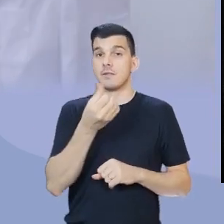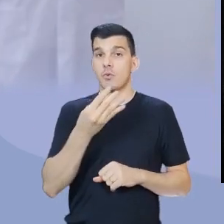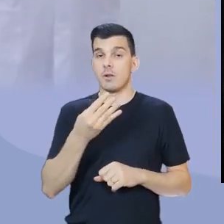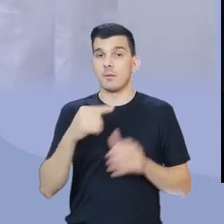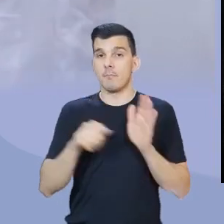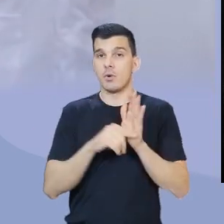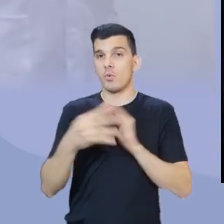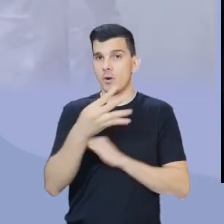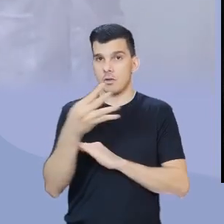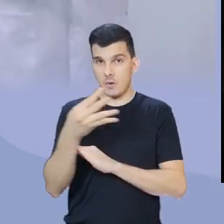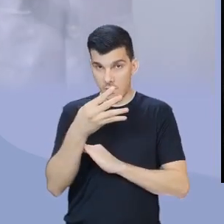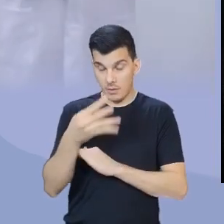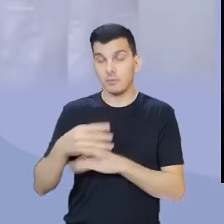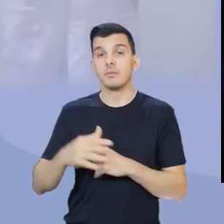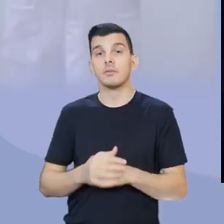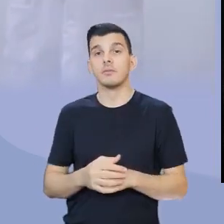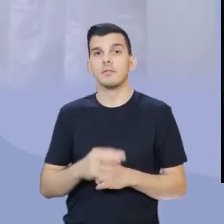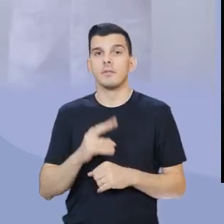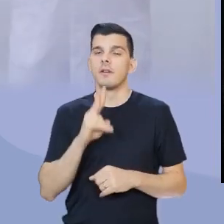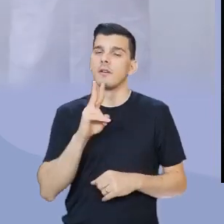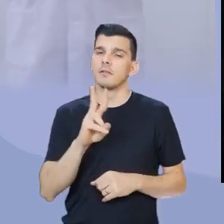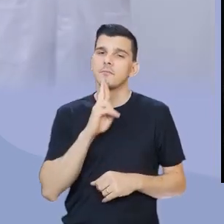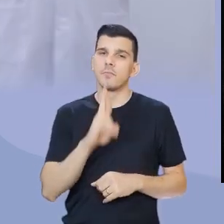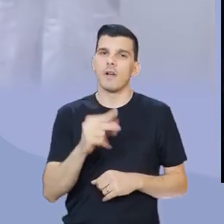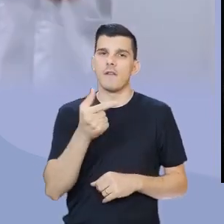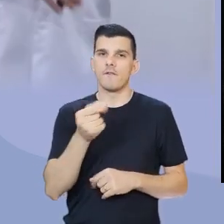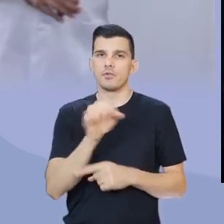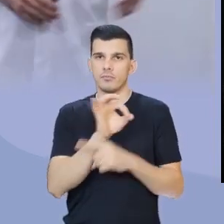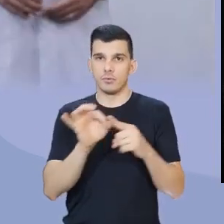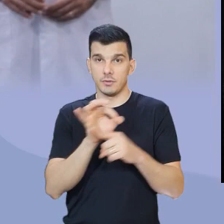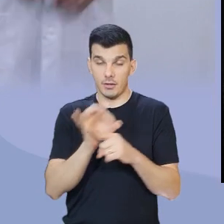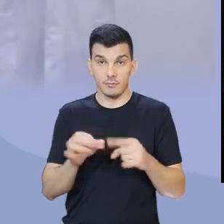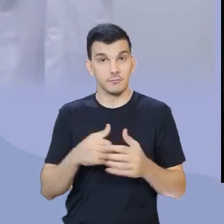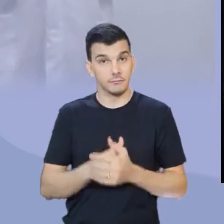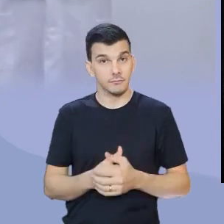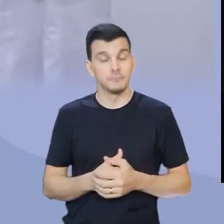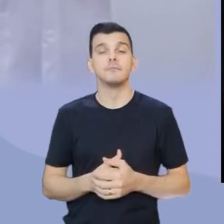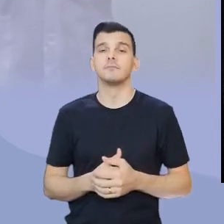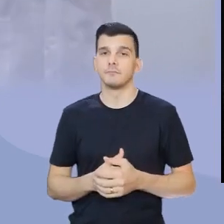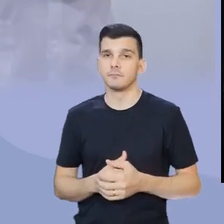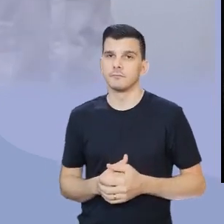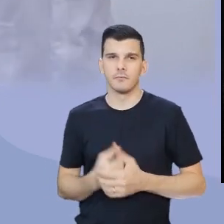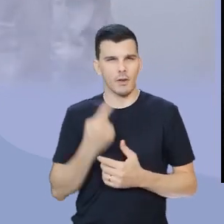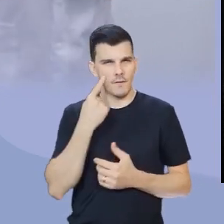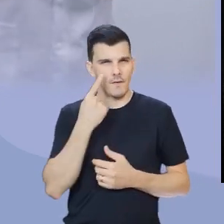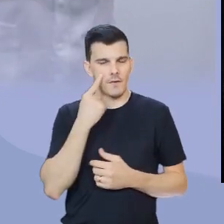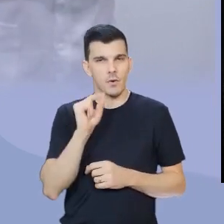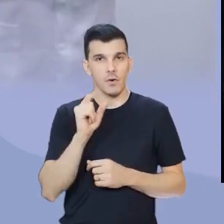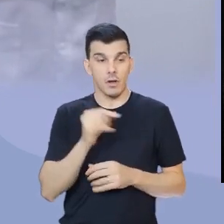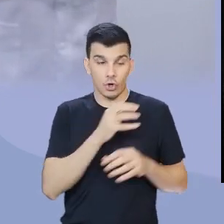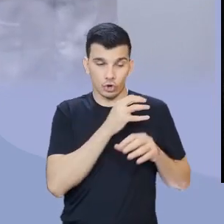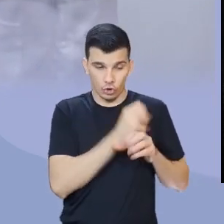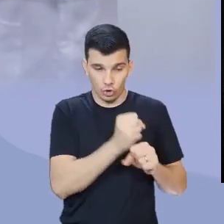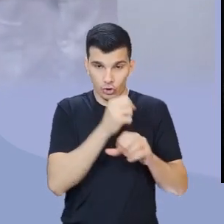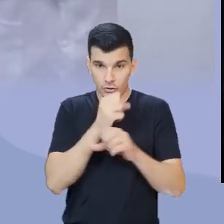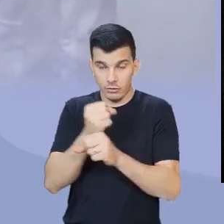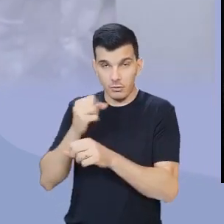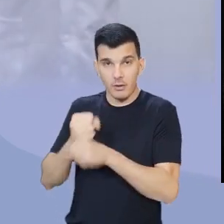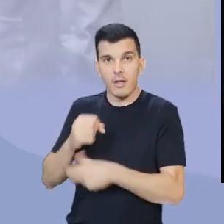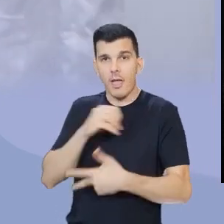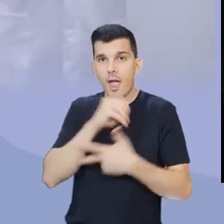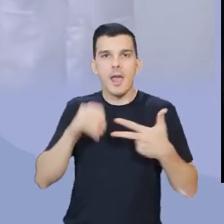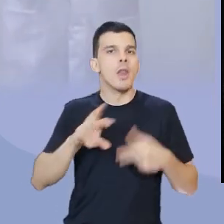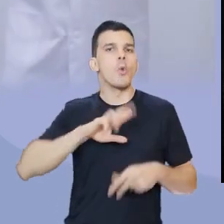menos o 44 que foi dado. 20% da cozinha, calcula 20% de 100. Observa que os cálculos do Enem